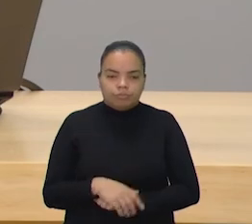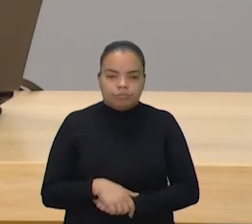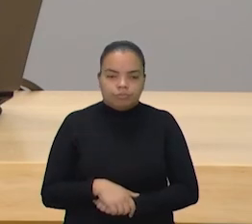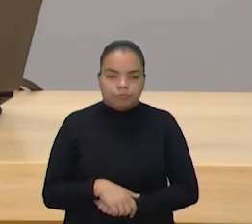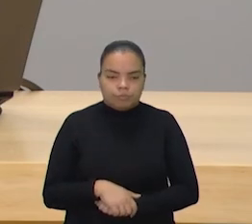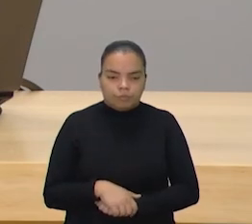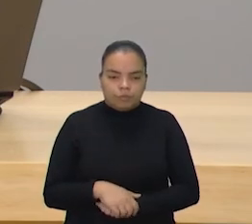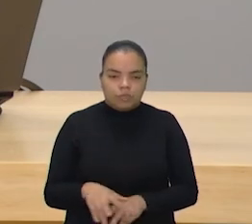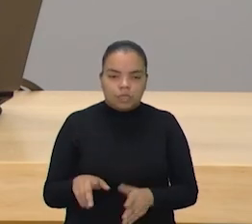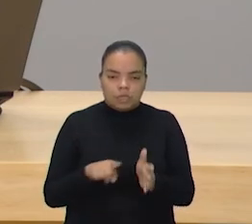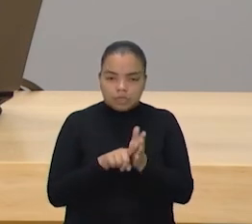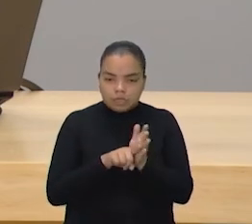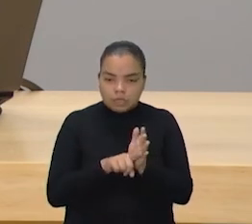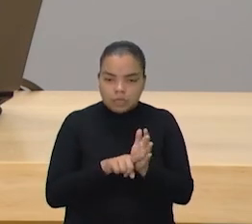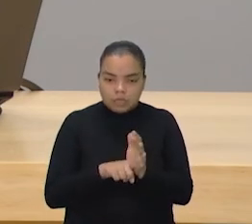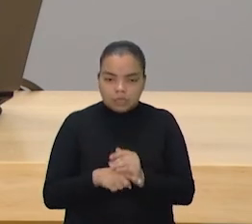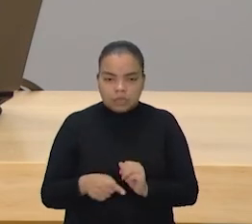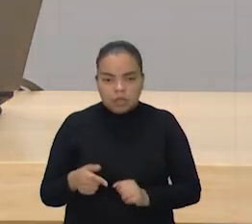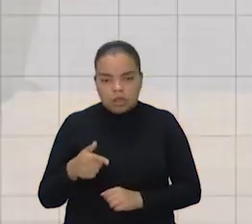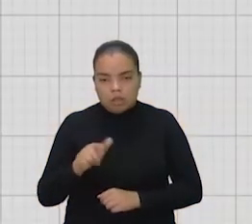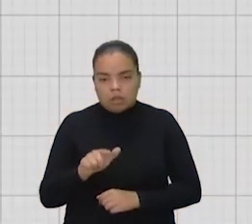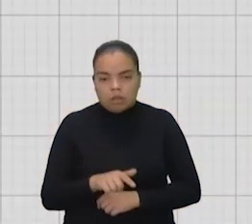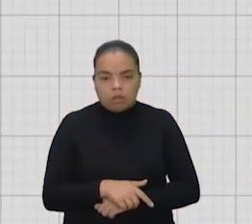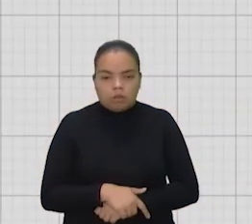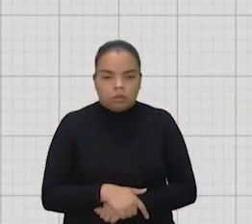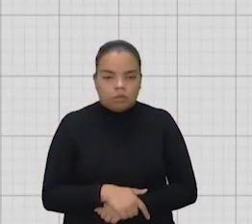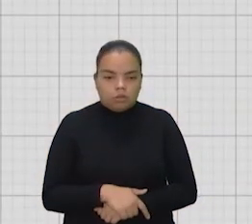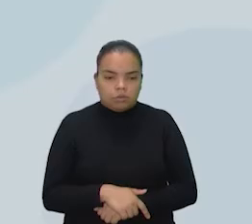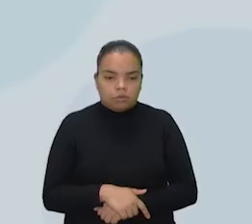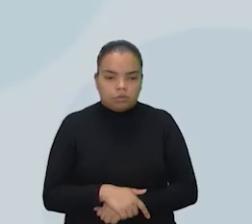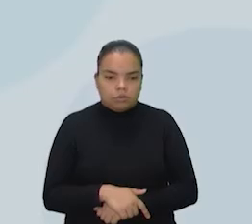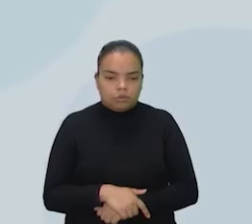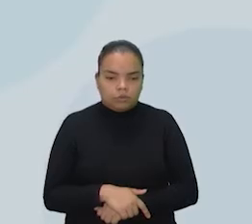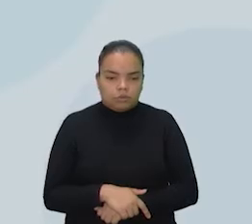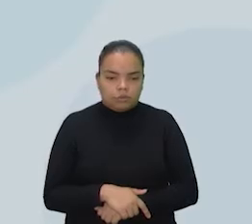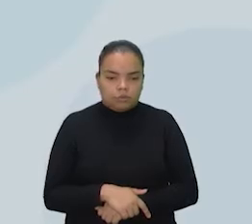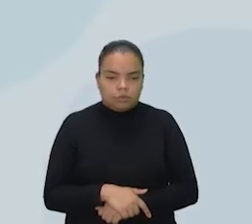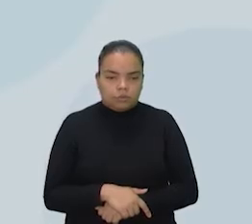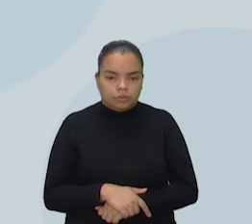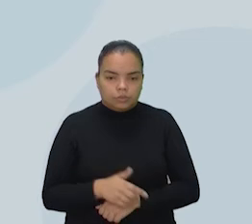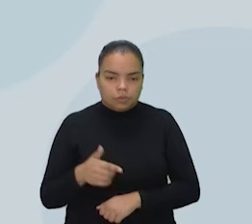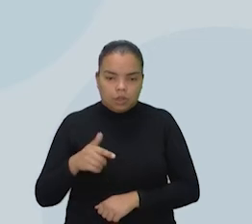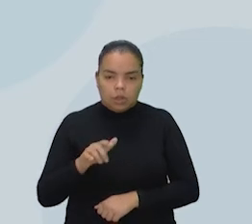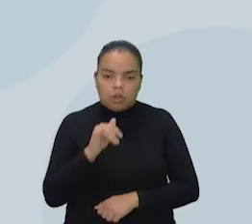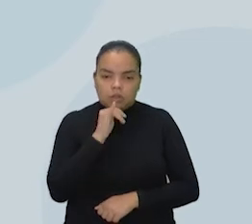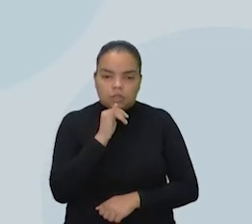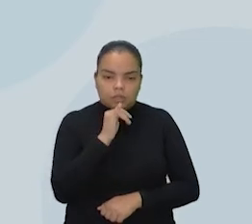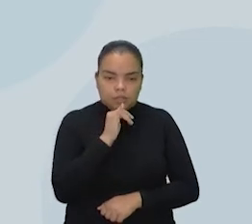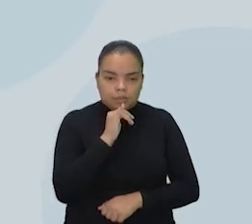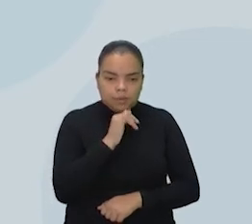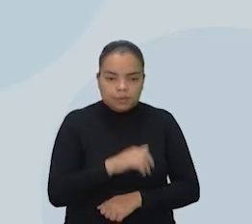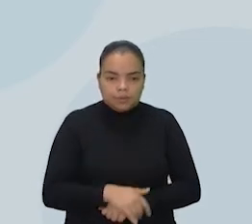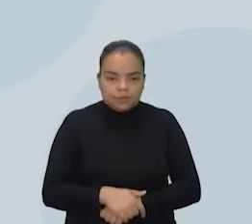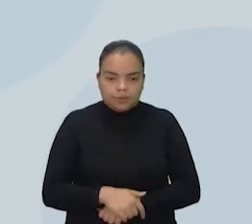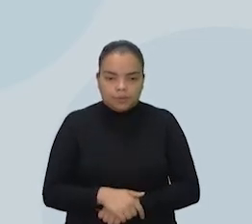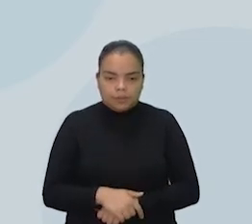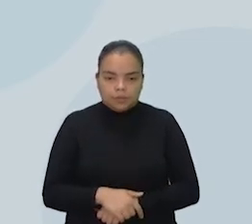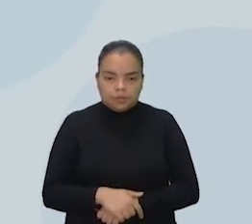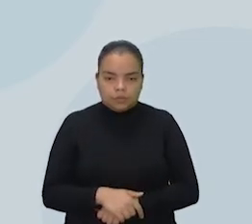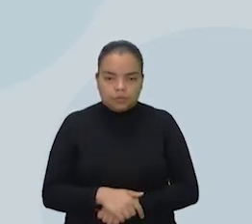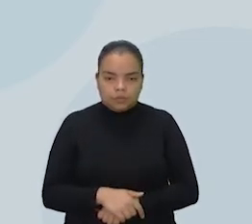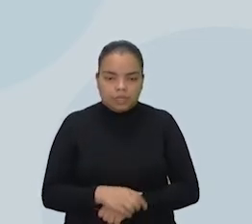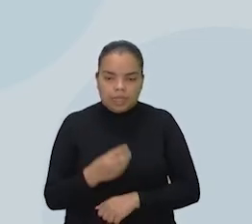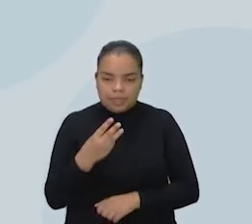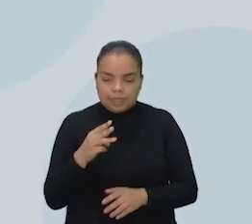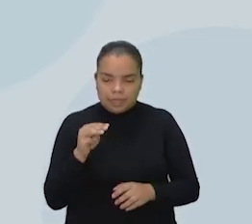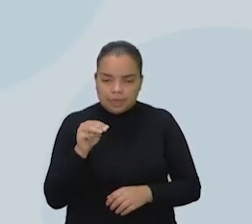essa análise. Vamos ver outra, ó. Colocando ali para vocês outro exemplo, ó. A gente tem mais 3 minutos,